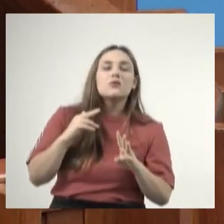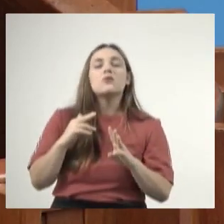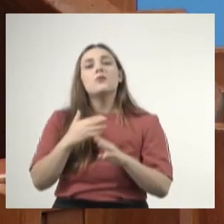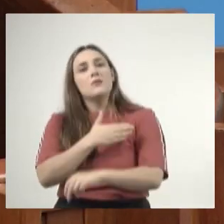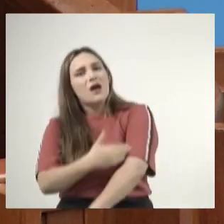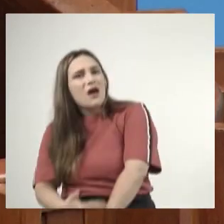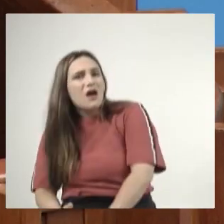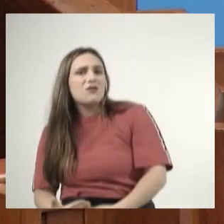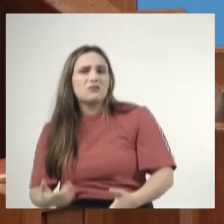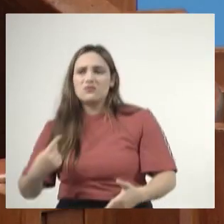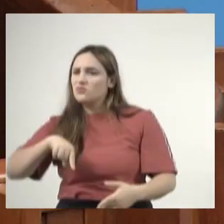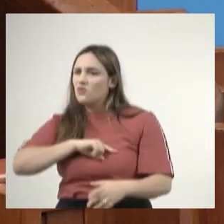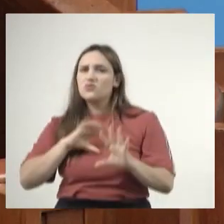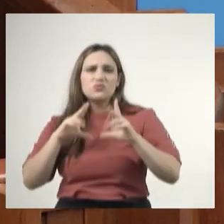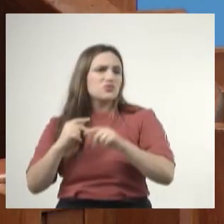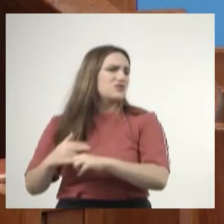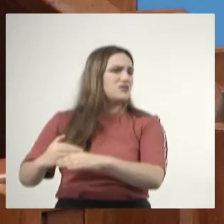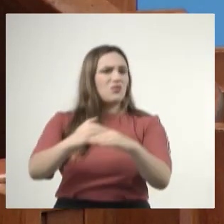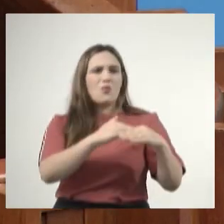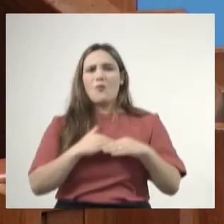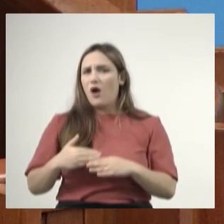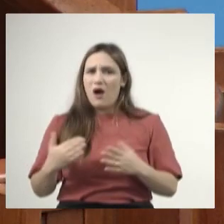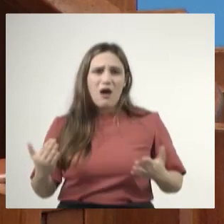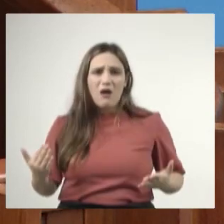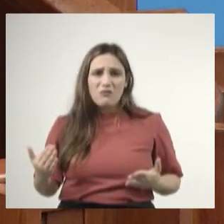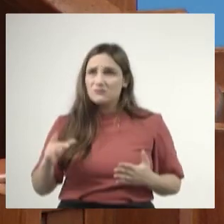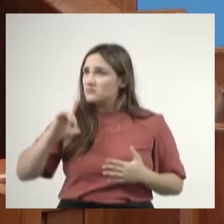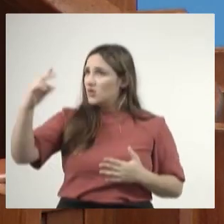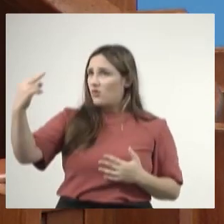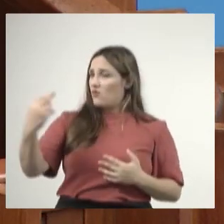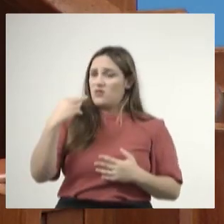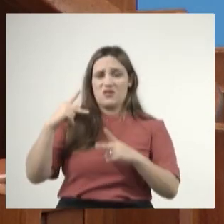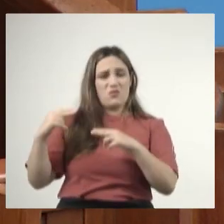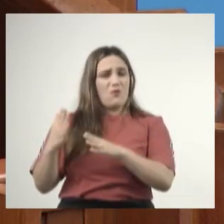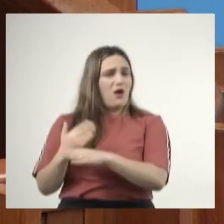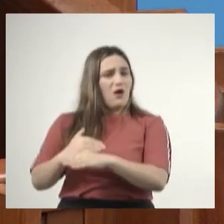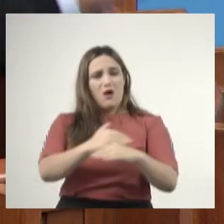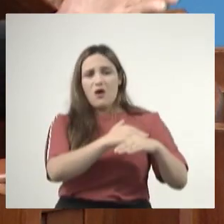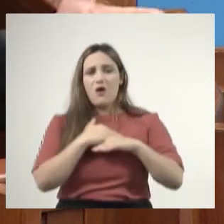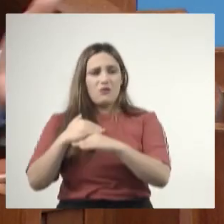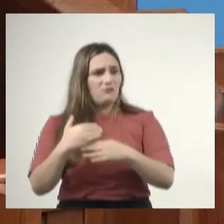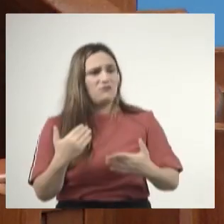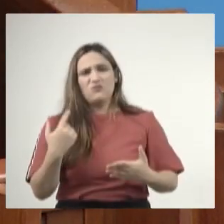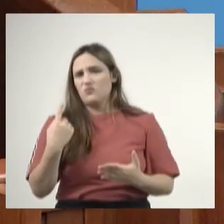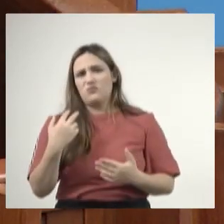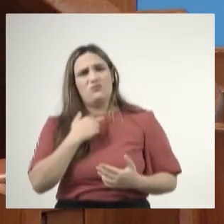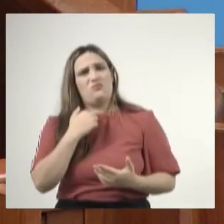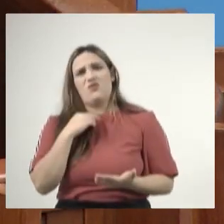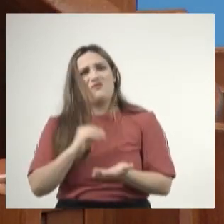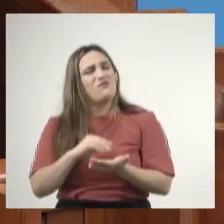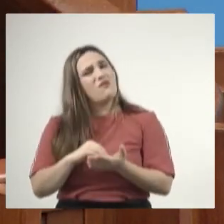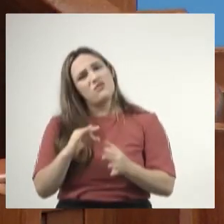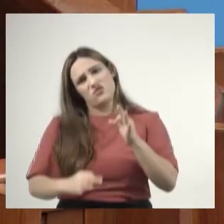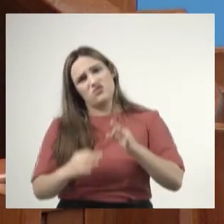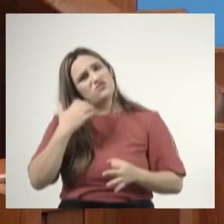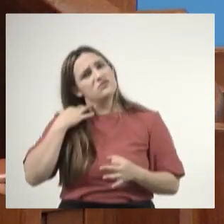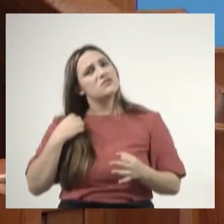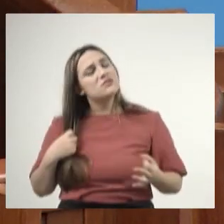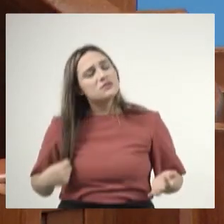lei e perante Deus. Então, se nós somos iguais perante Deus, não pode cometer injustiça para fazer